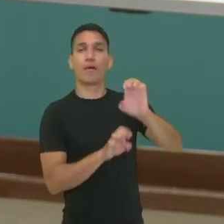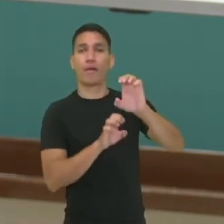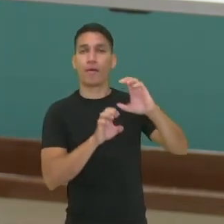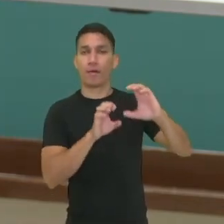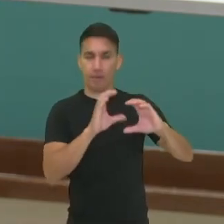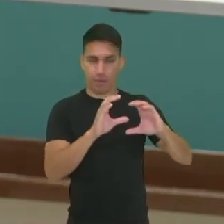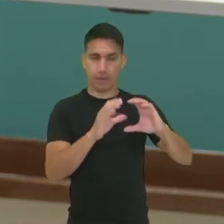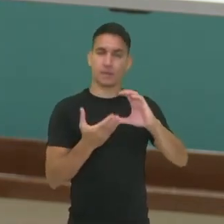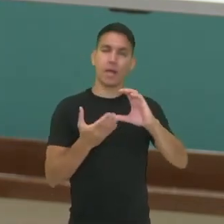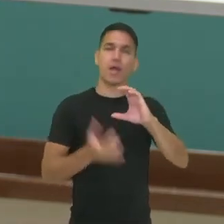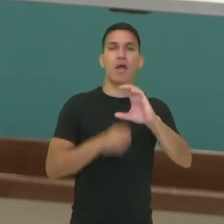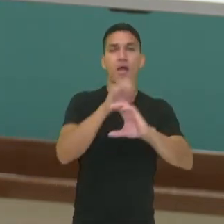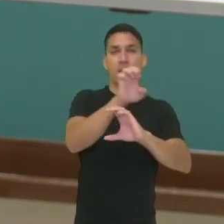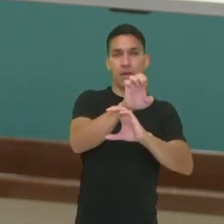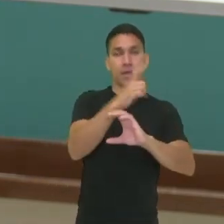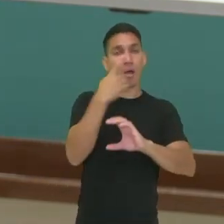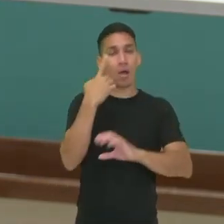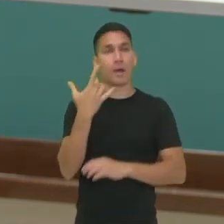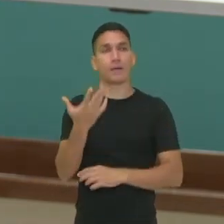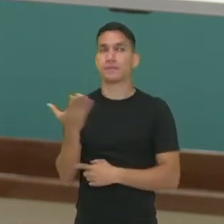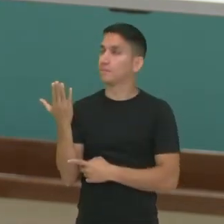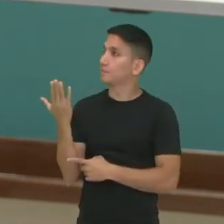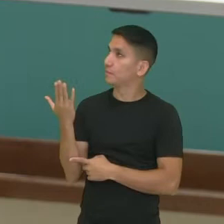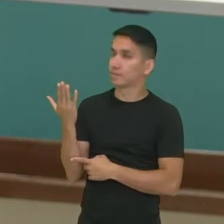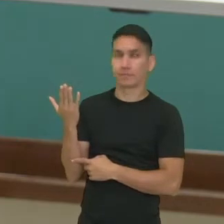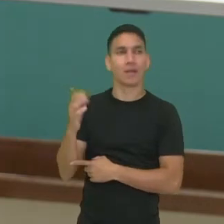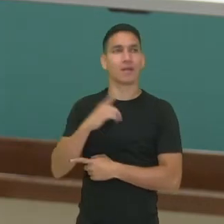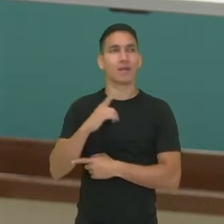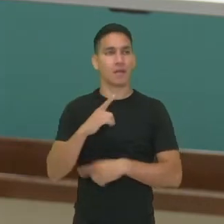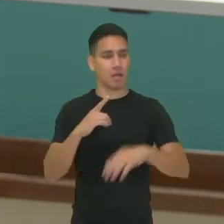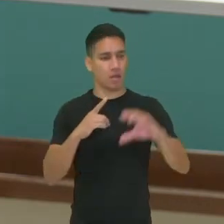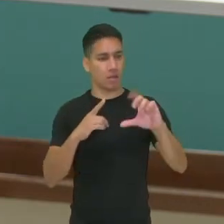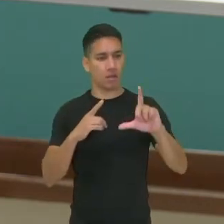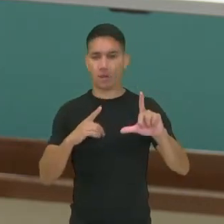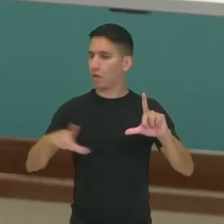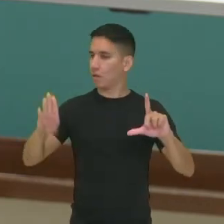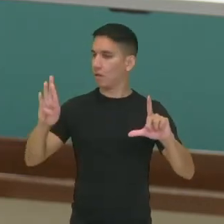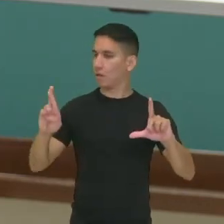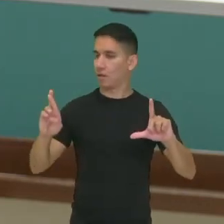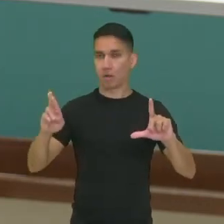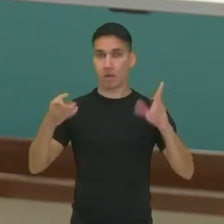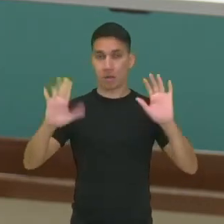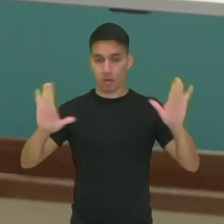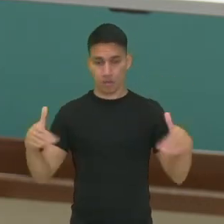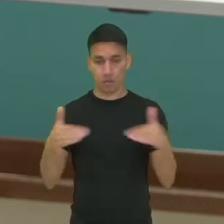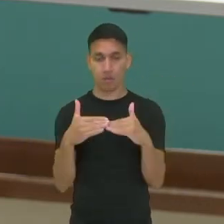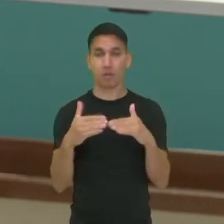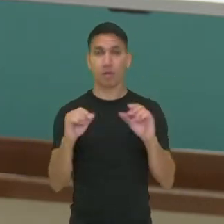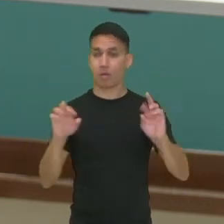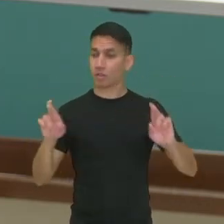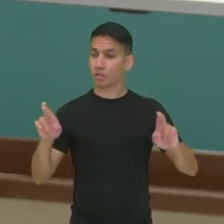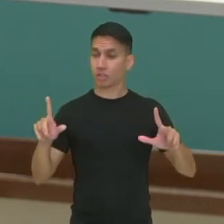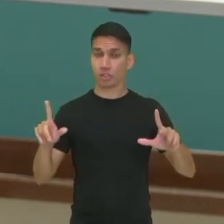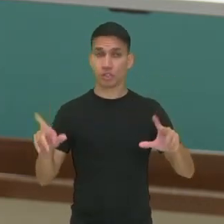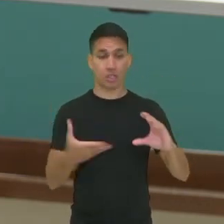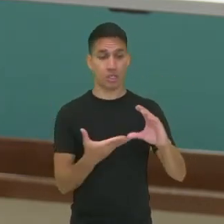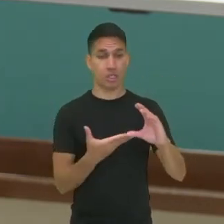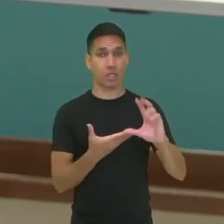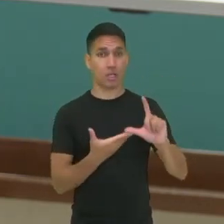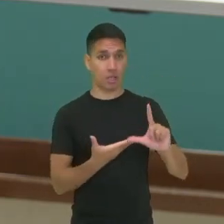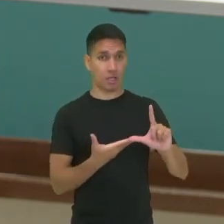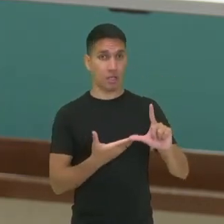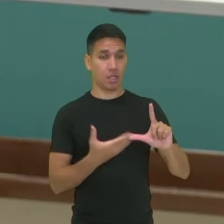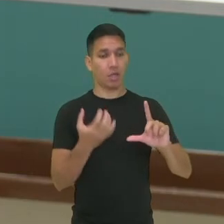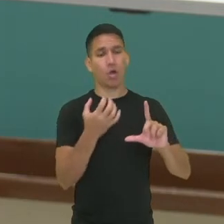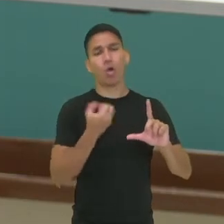ó, nós temos o cloro e o bromo dispostos no mesmo plano. Aqui o cloro tem número atômico 17,